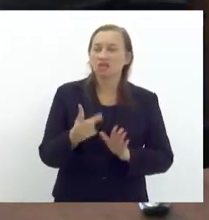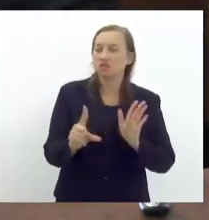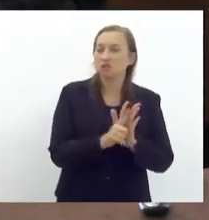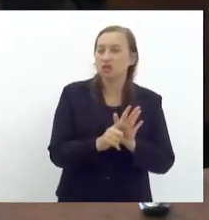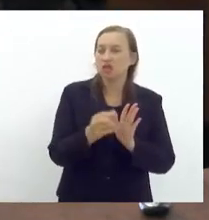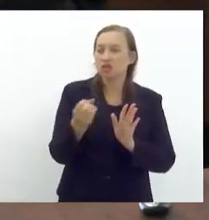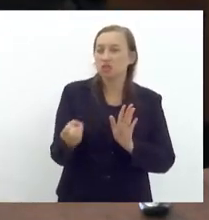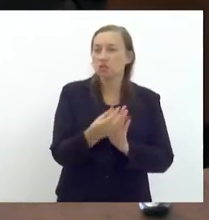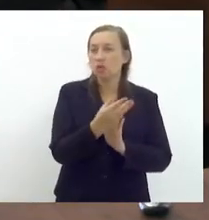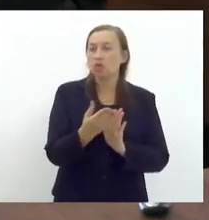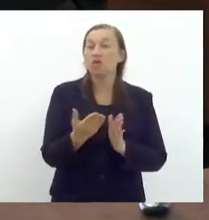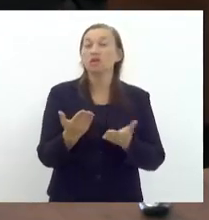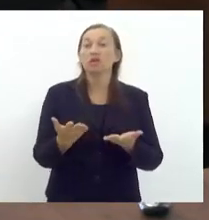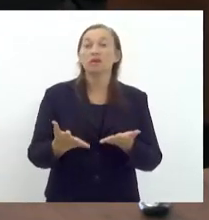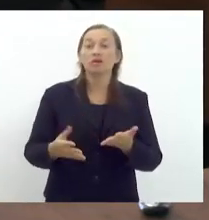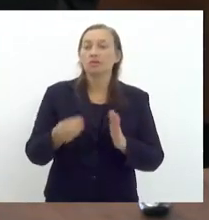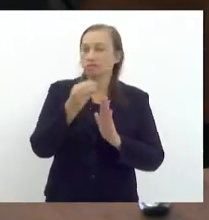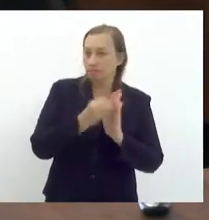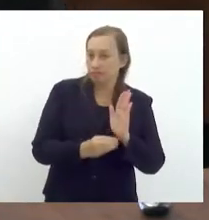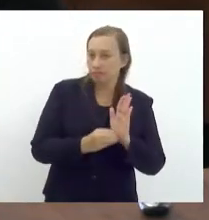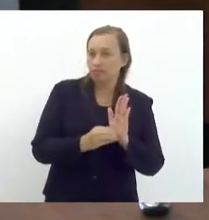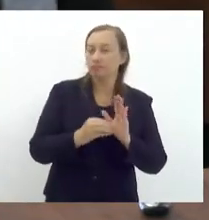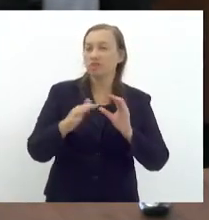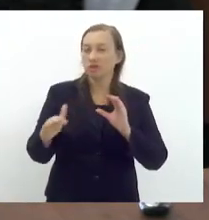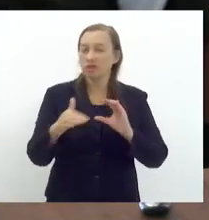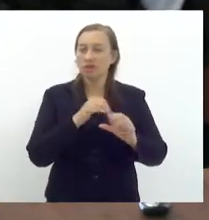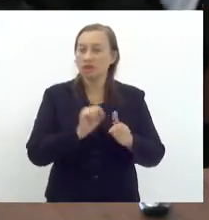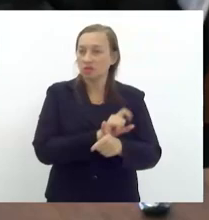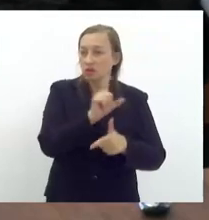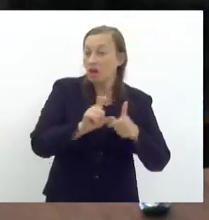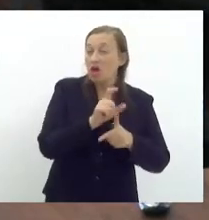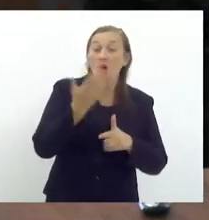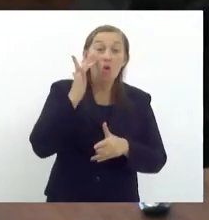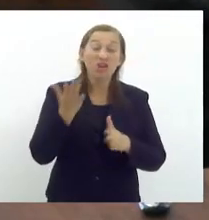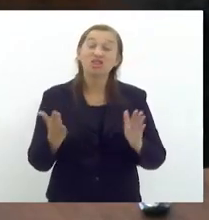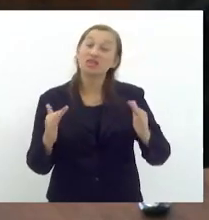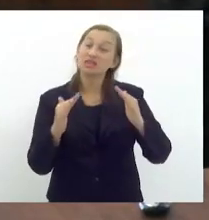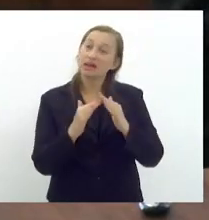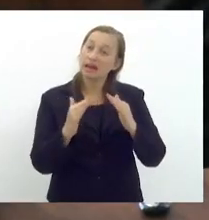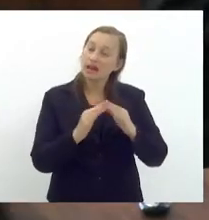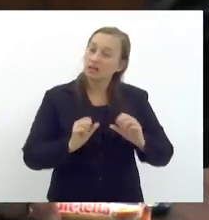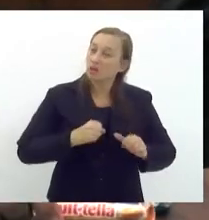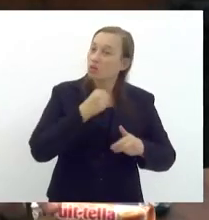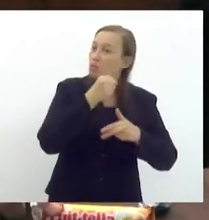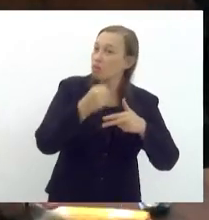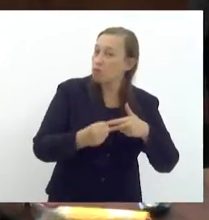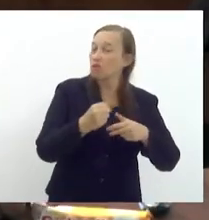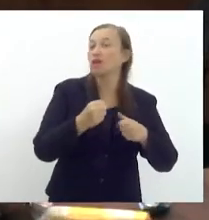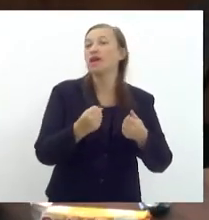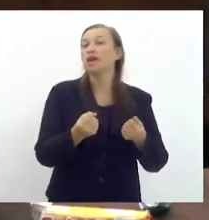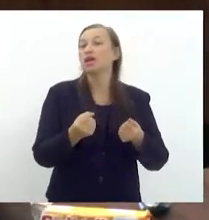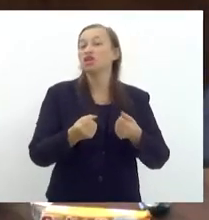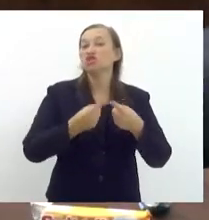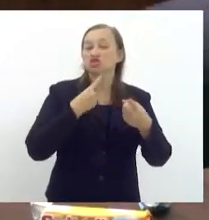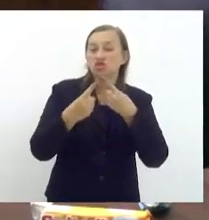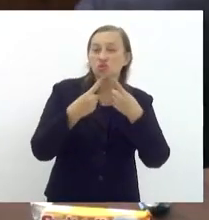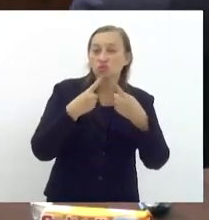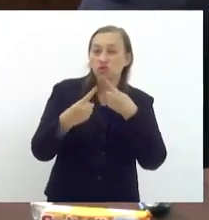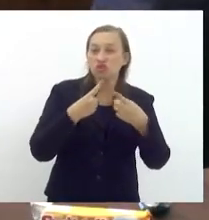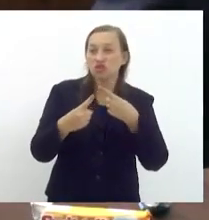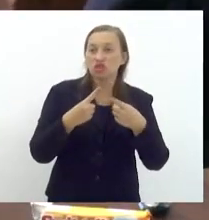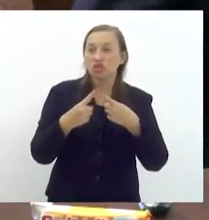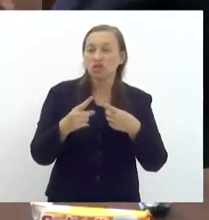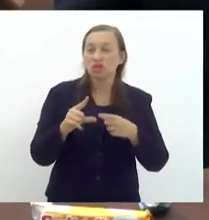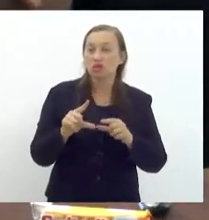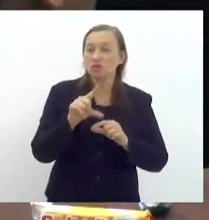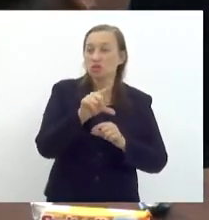mais a partir da mensagem do executivo eu acho que essa casa tem o pleno poder companhia de decidir sobre revogação